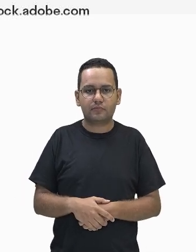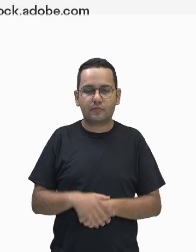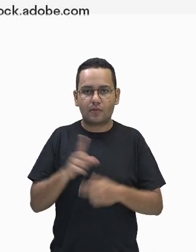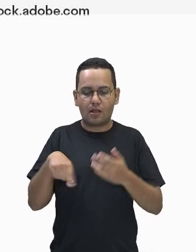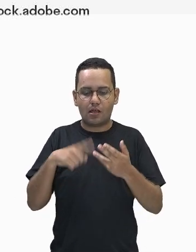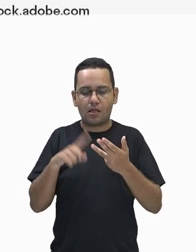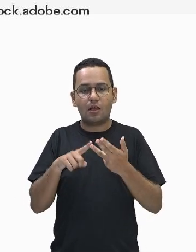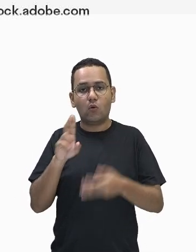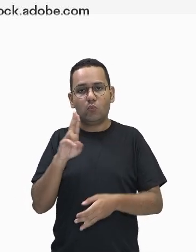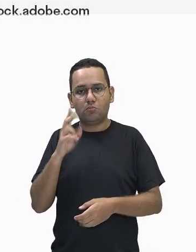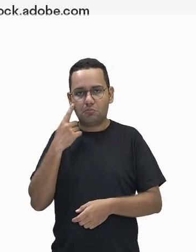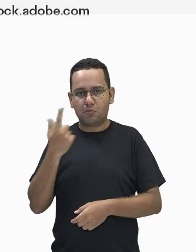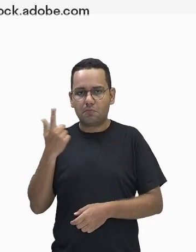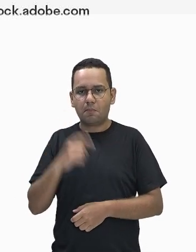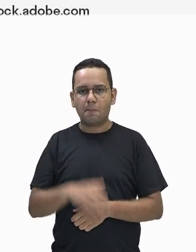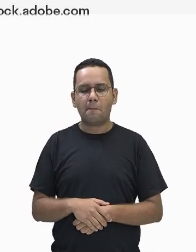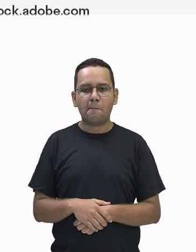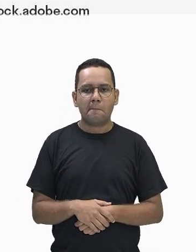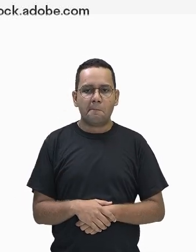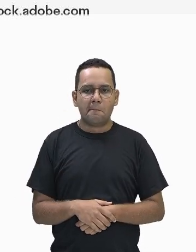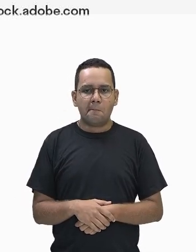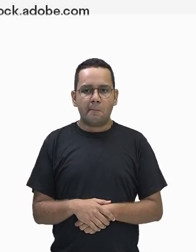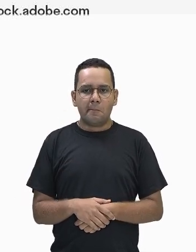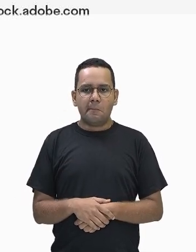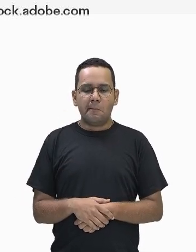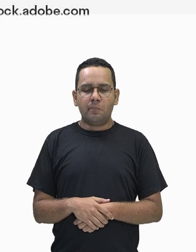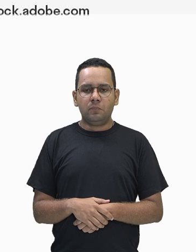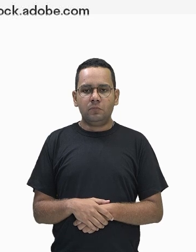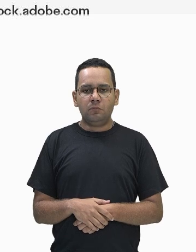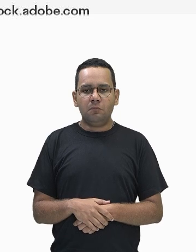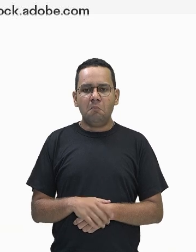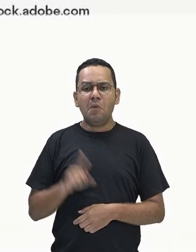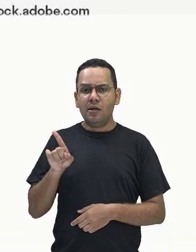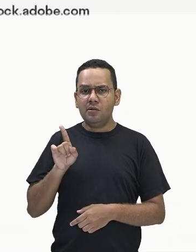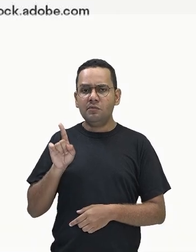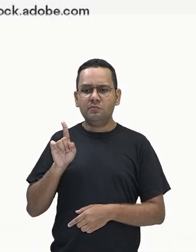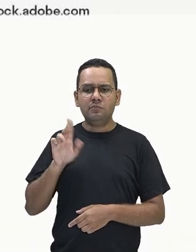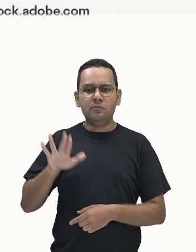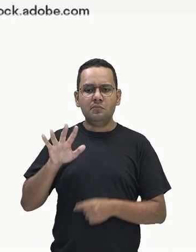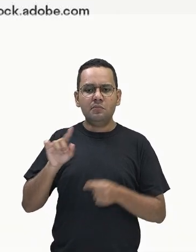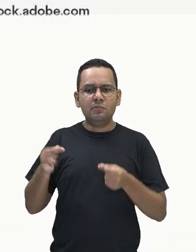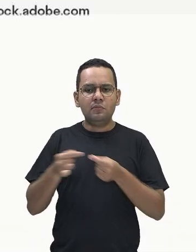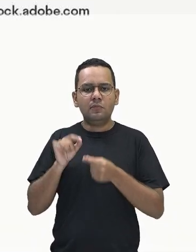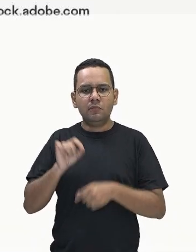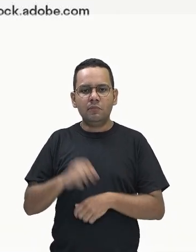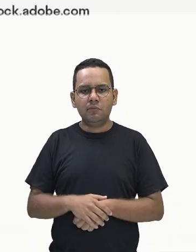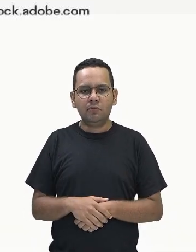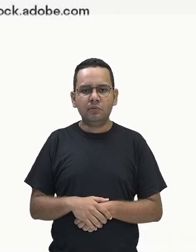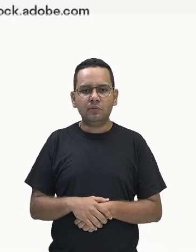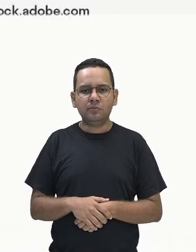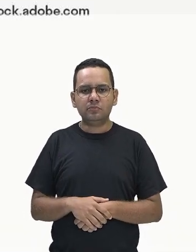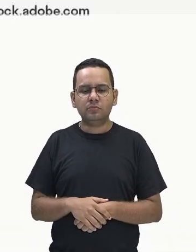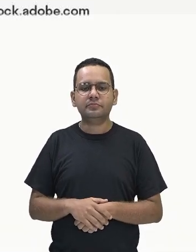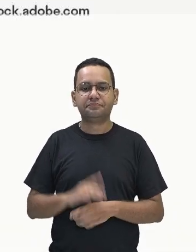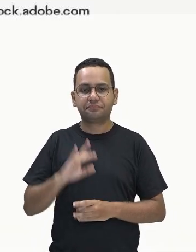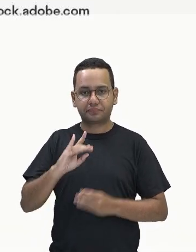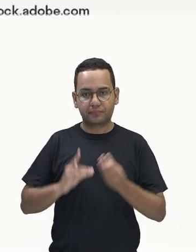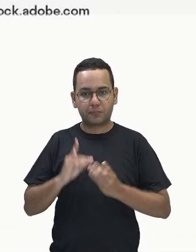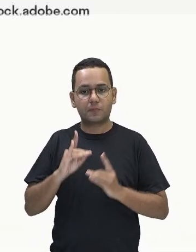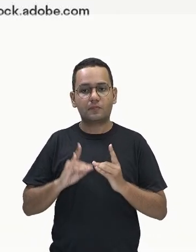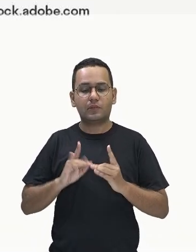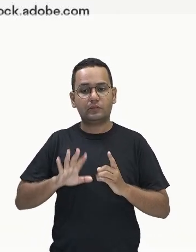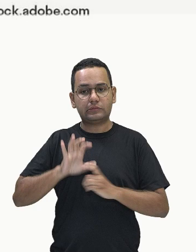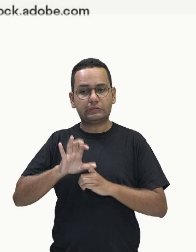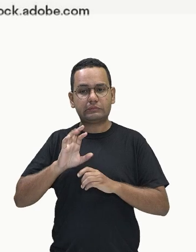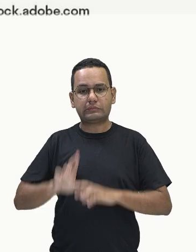mais detalhes. Bom, esse problema resulta a partir de um distúrbio hormonal, e ele